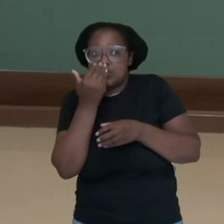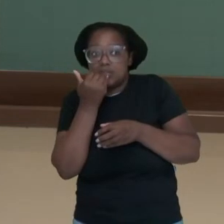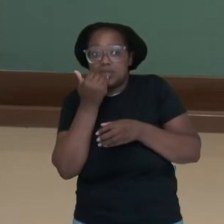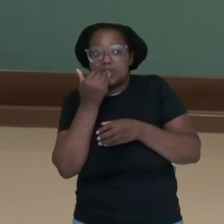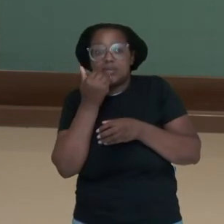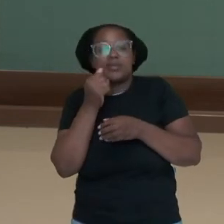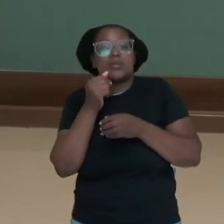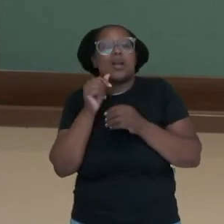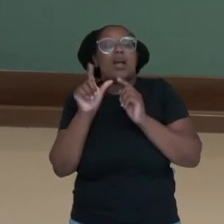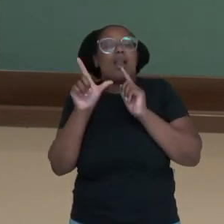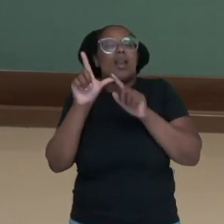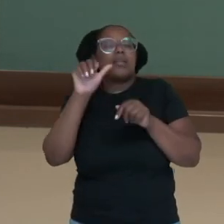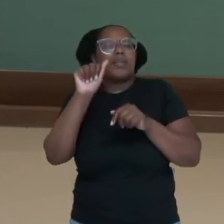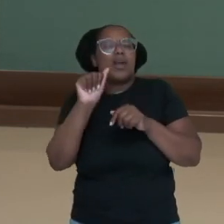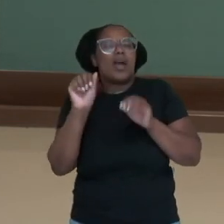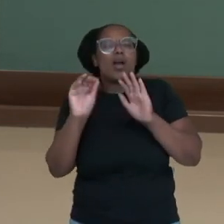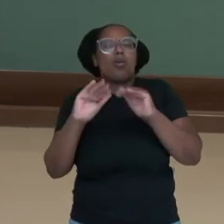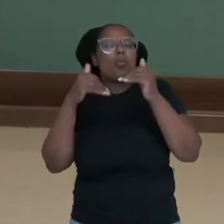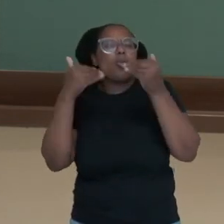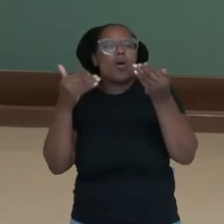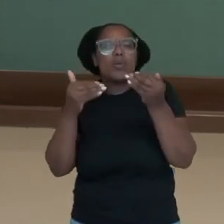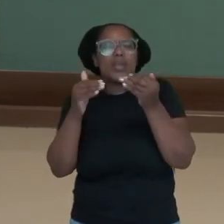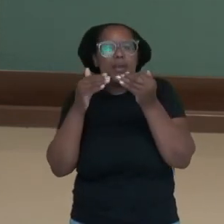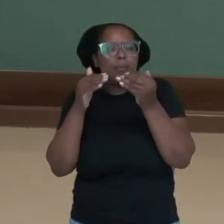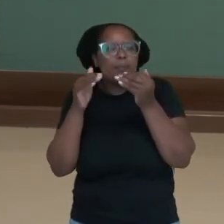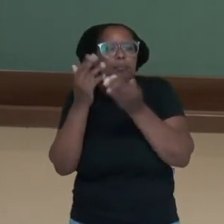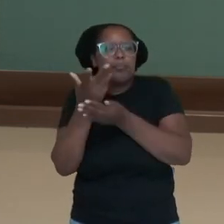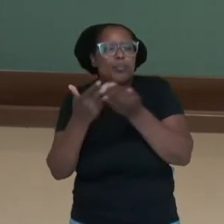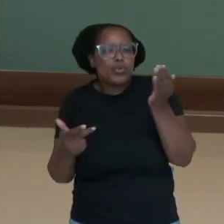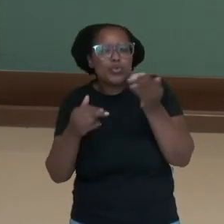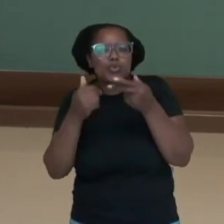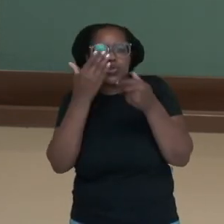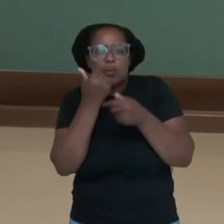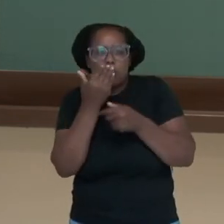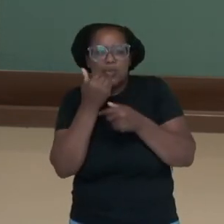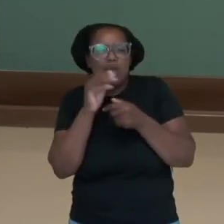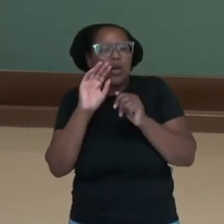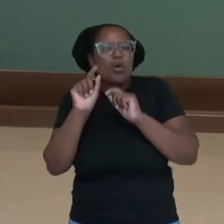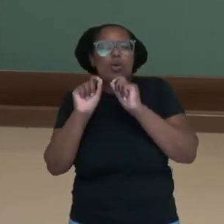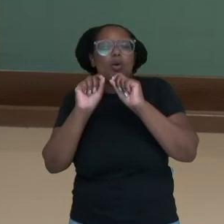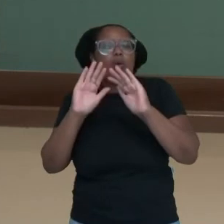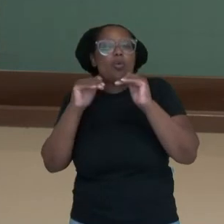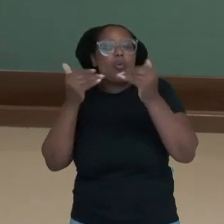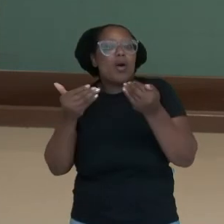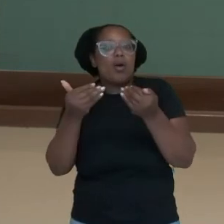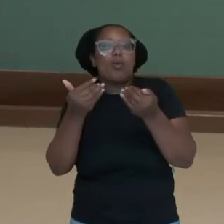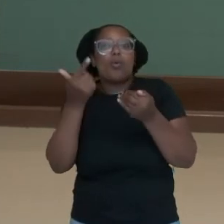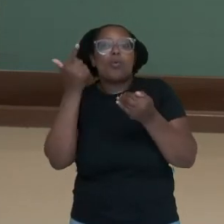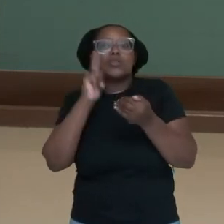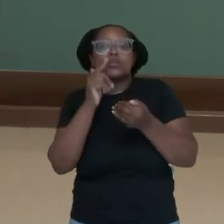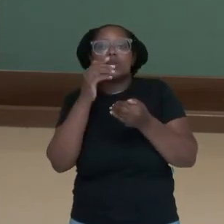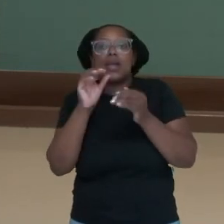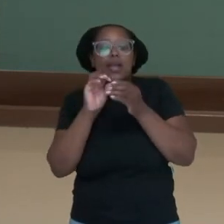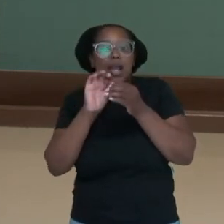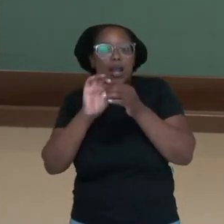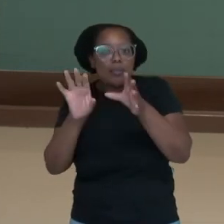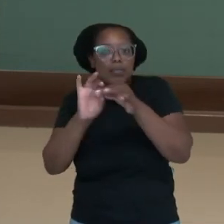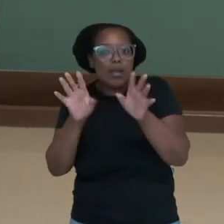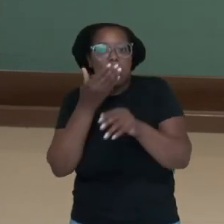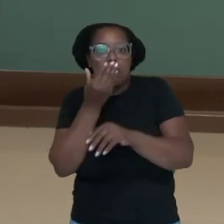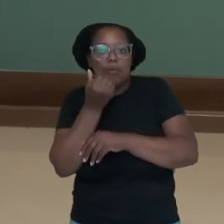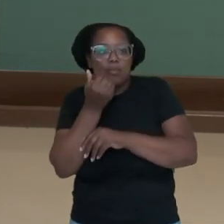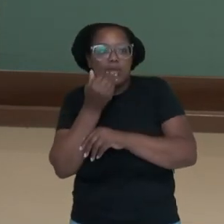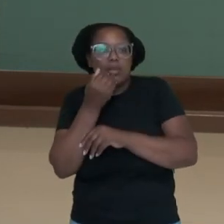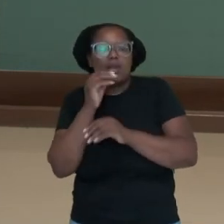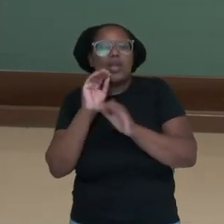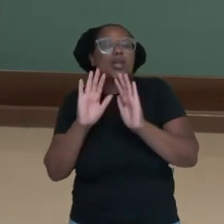Letra A. Quais organismos são produtores? Quais organismos são consumidores primários? E por último, quais organismos